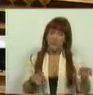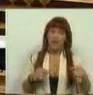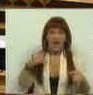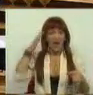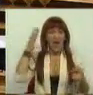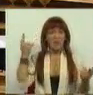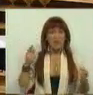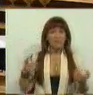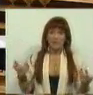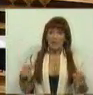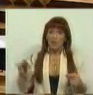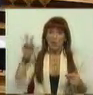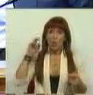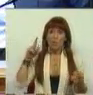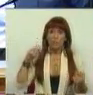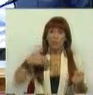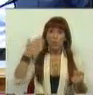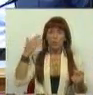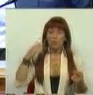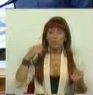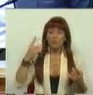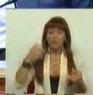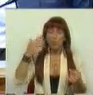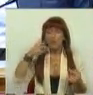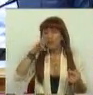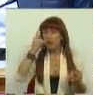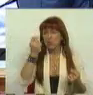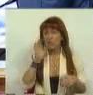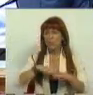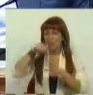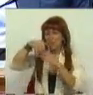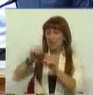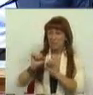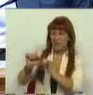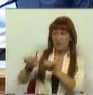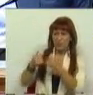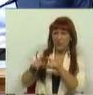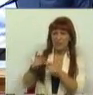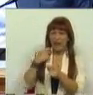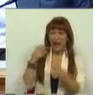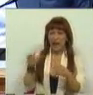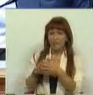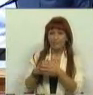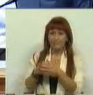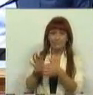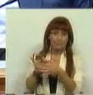que ainda um dia vai ficar muito triste por se pertencer ao partido mais pequeno da